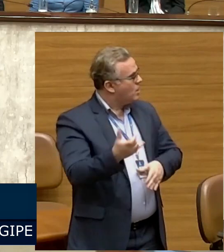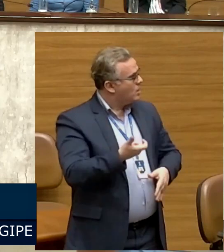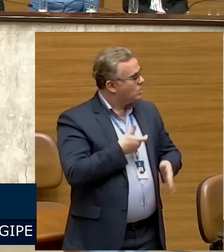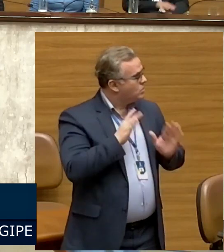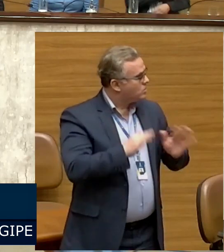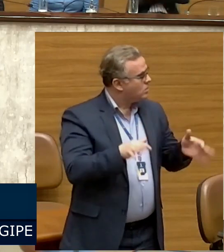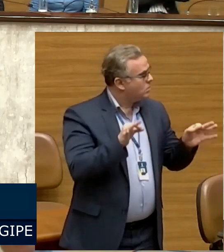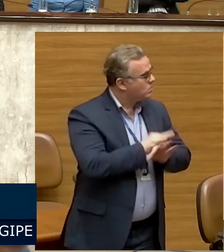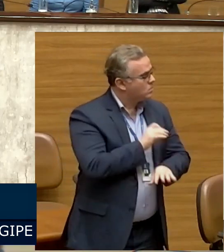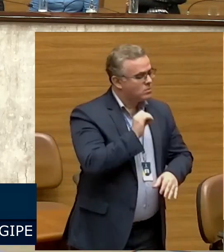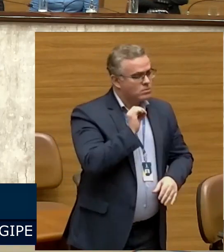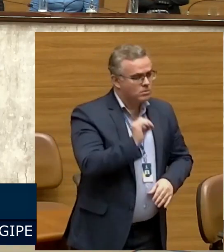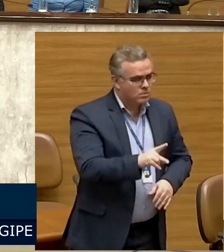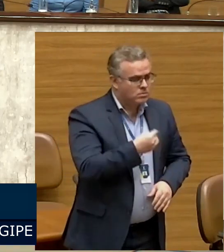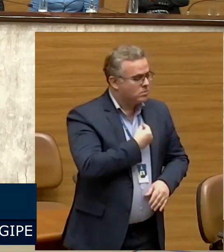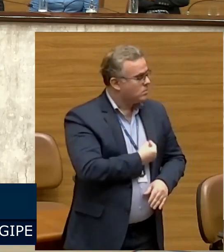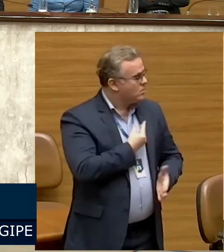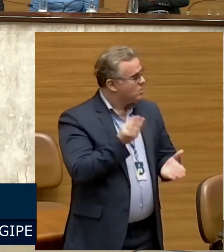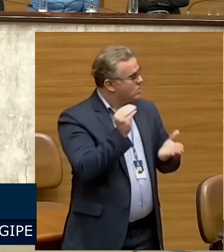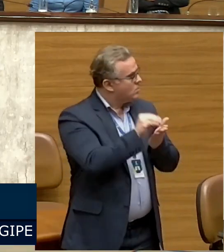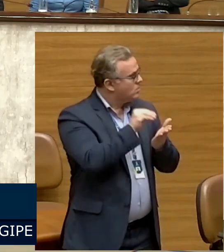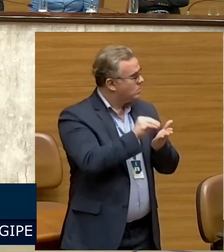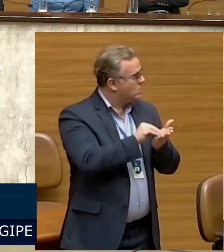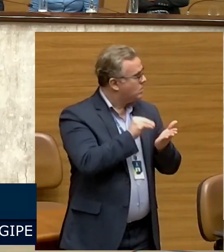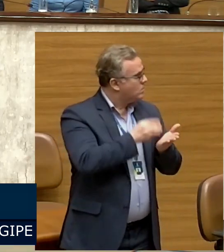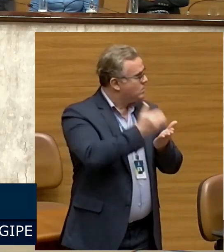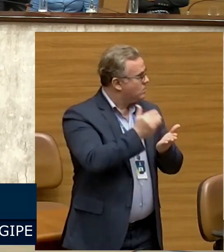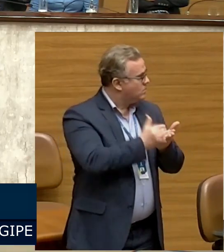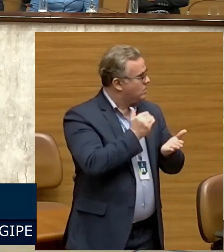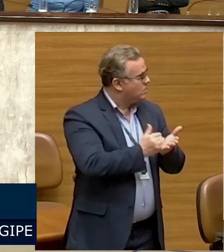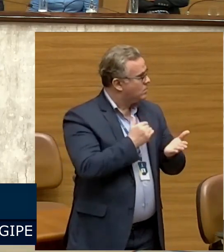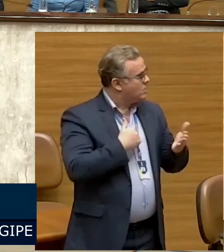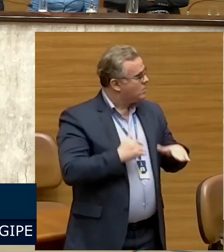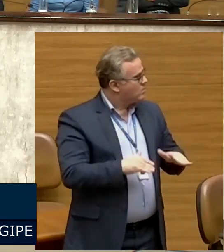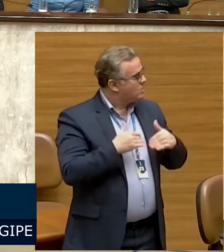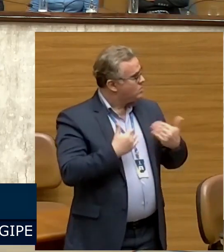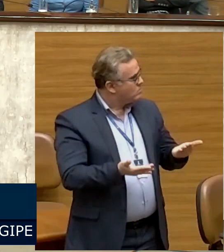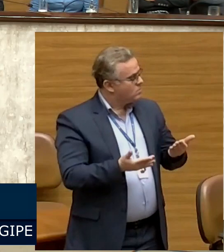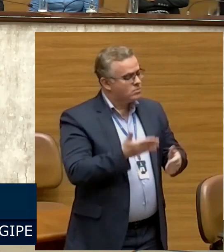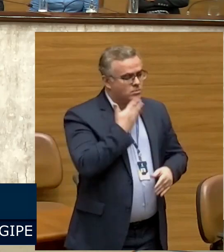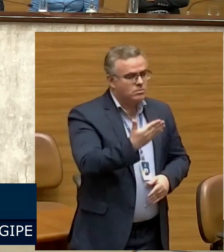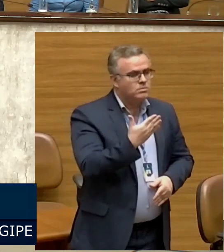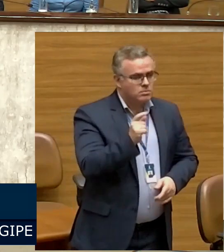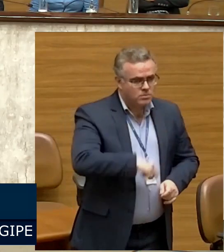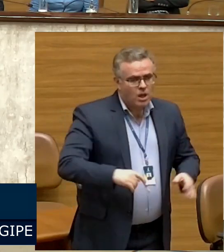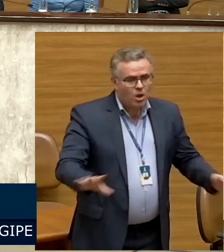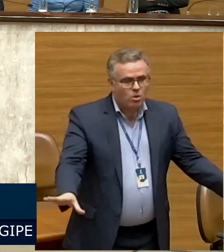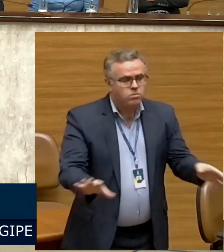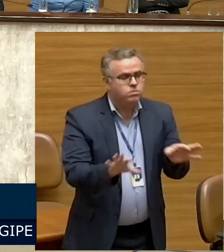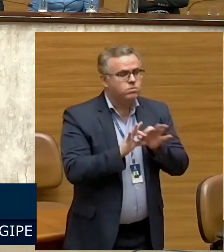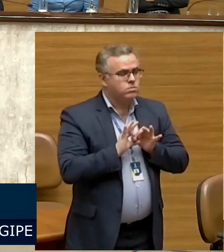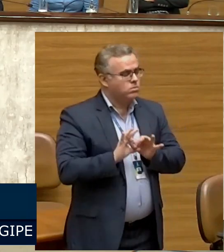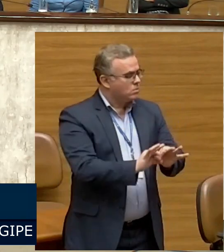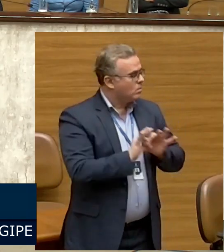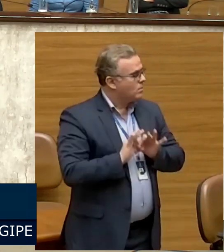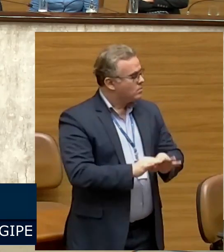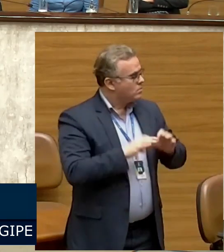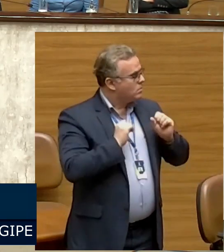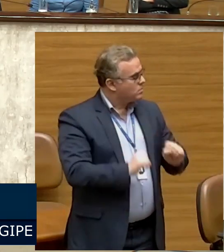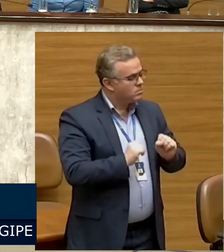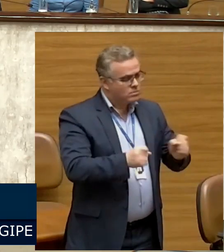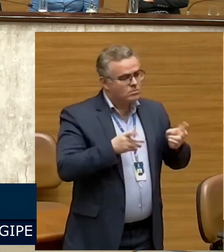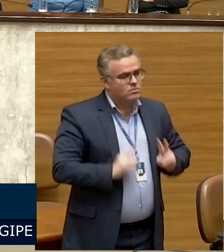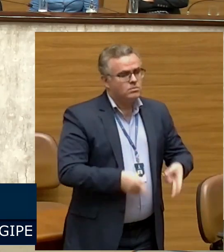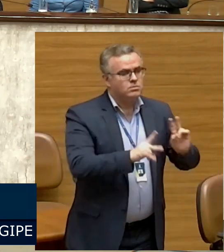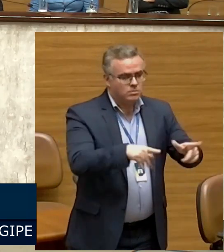pessoas que estão aqui anotando, né, de alguns encaminhamentos, e vamos juntos, né, com vocês